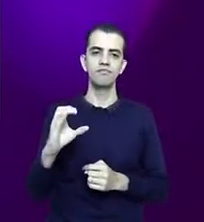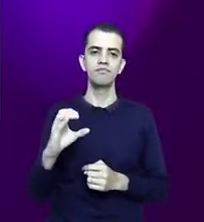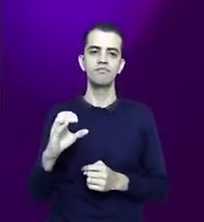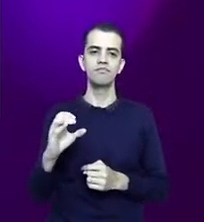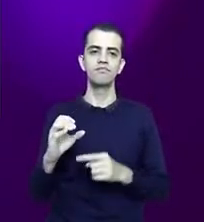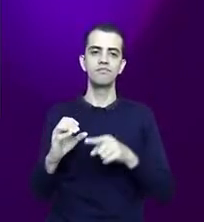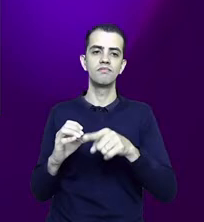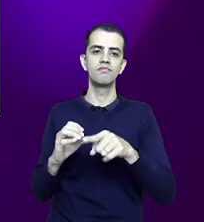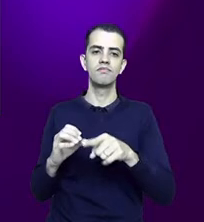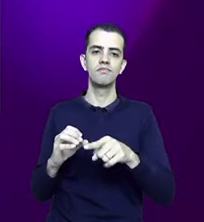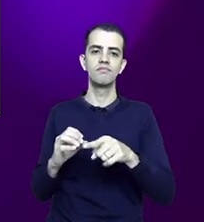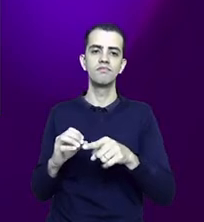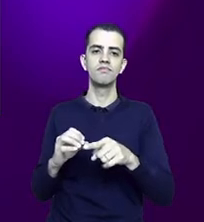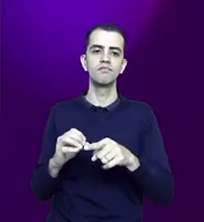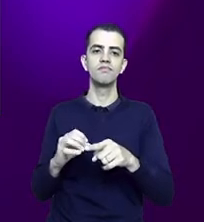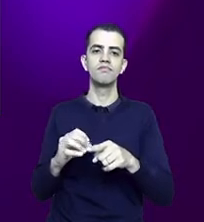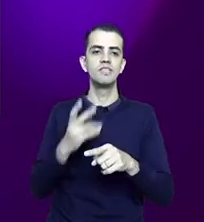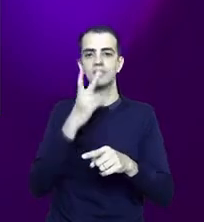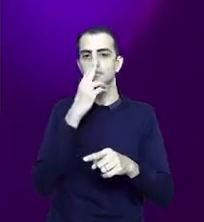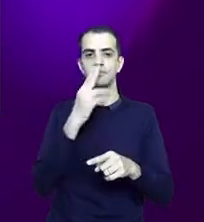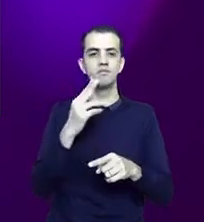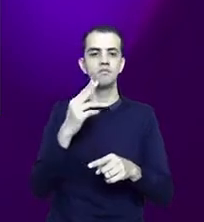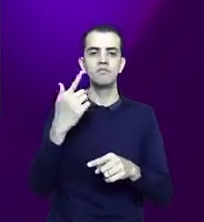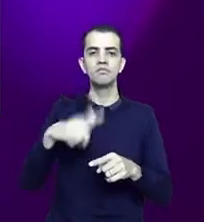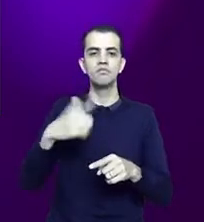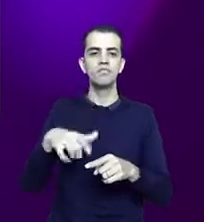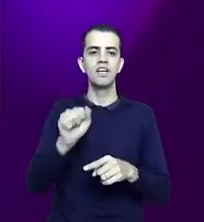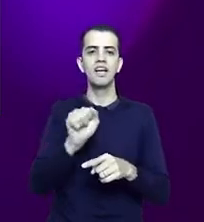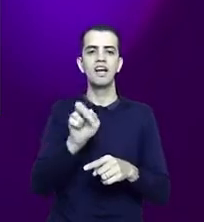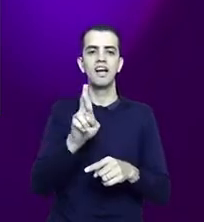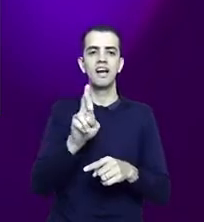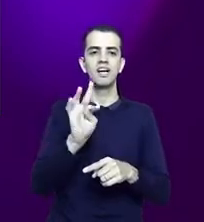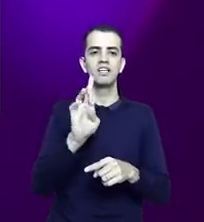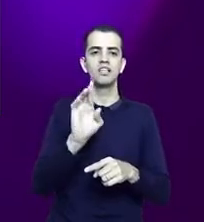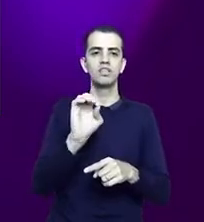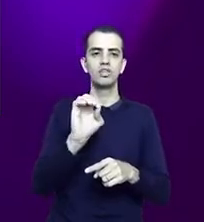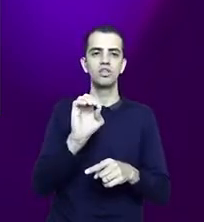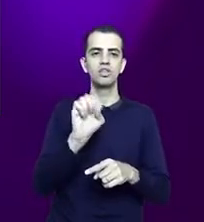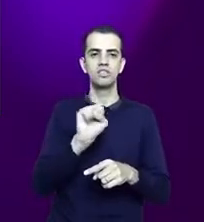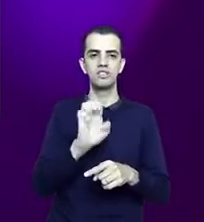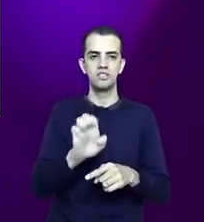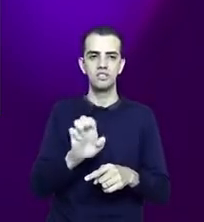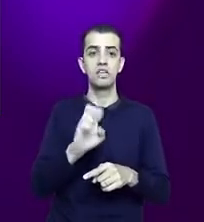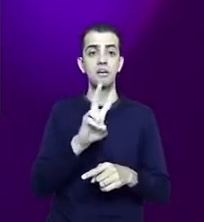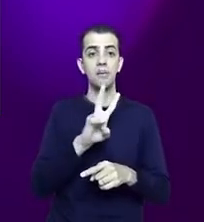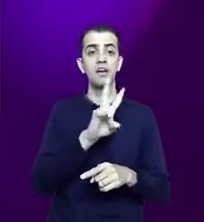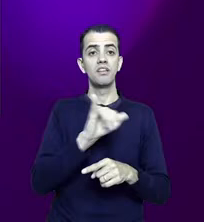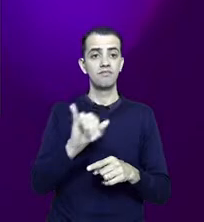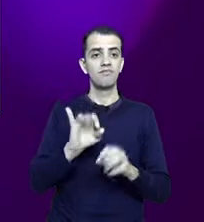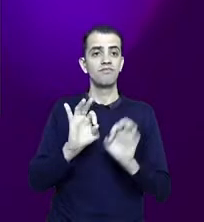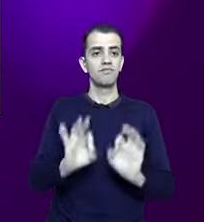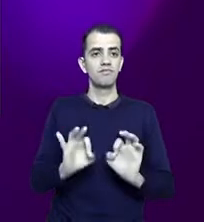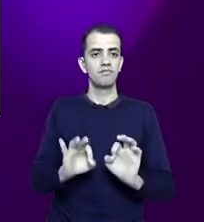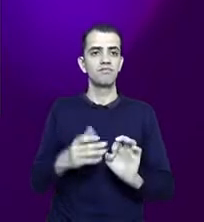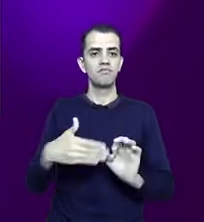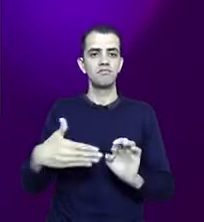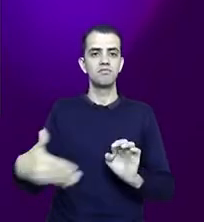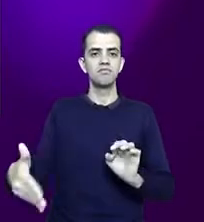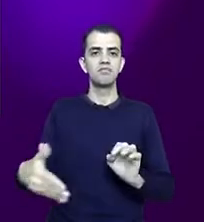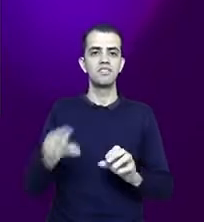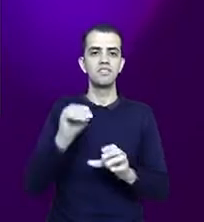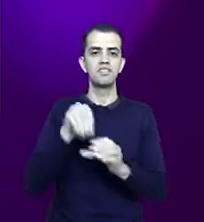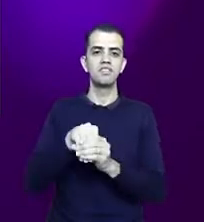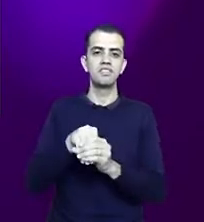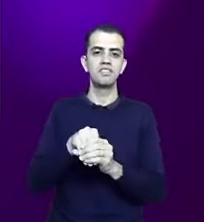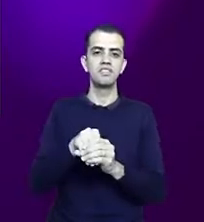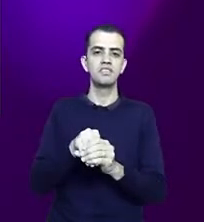que não tem ainda artrose, mas que é uma consolidação interarticular. E